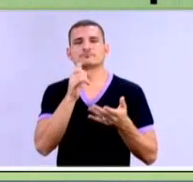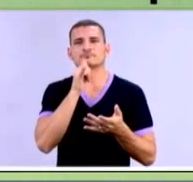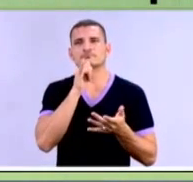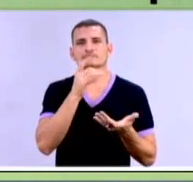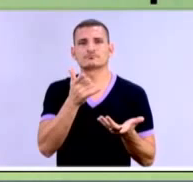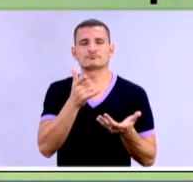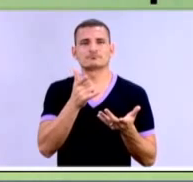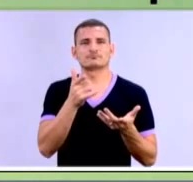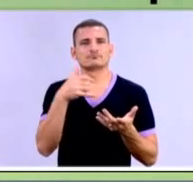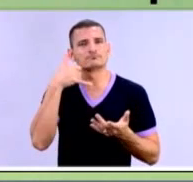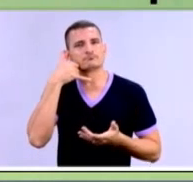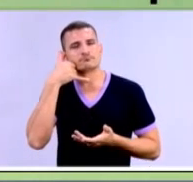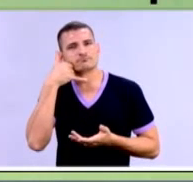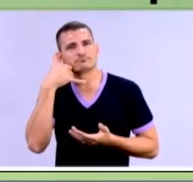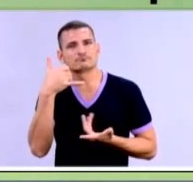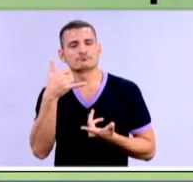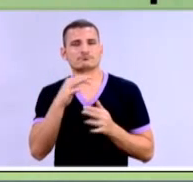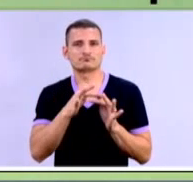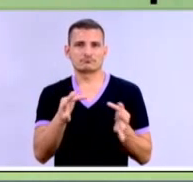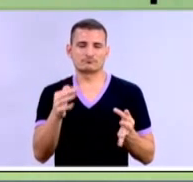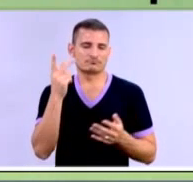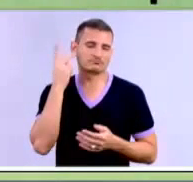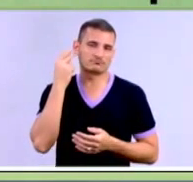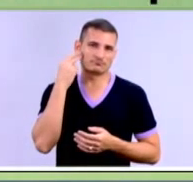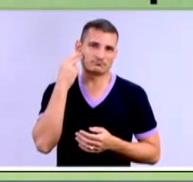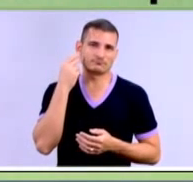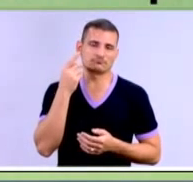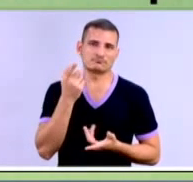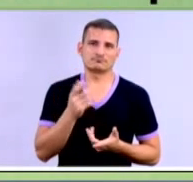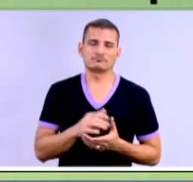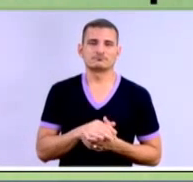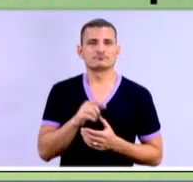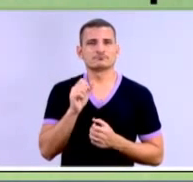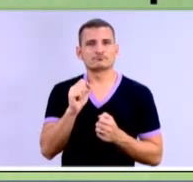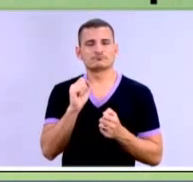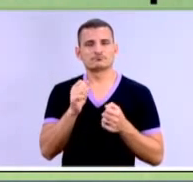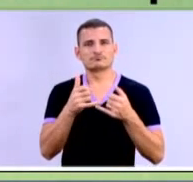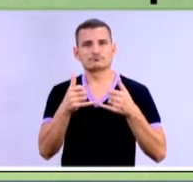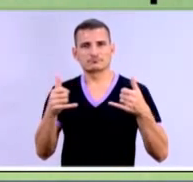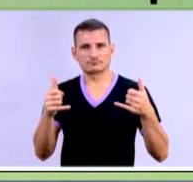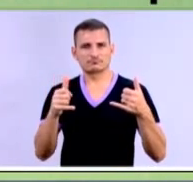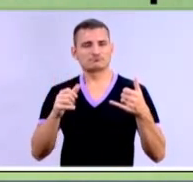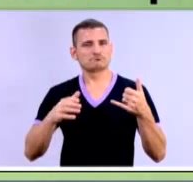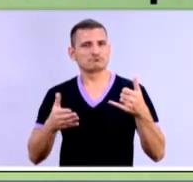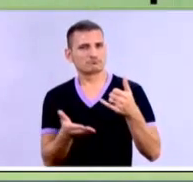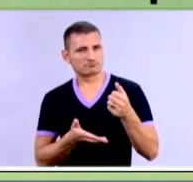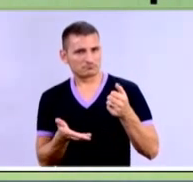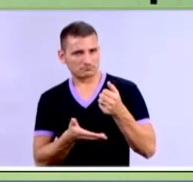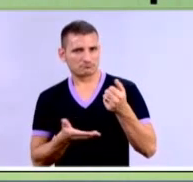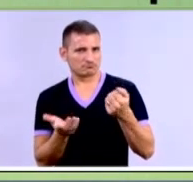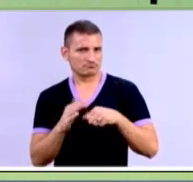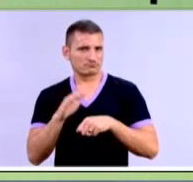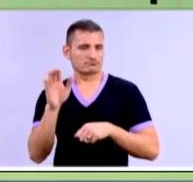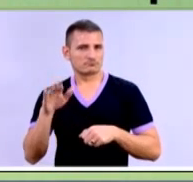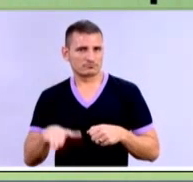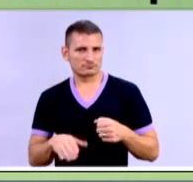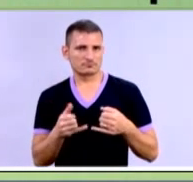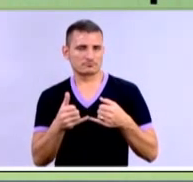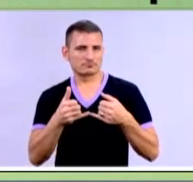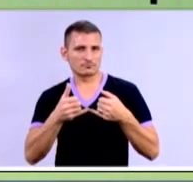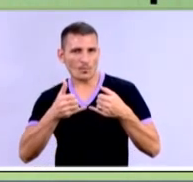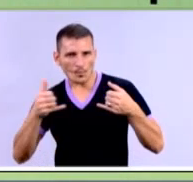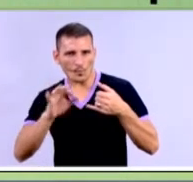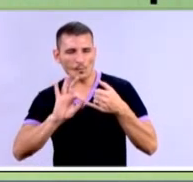exemplo uma telefonia assim, comum, né? Você poderia trafegar com um cabo inferior, que seria mais barato, mais fino, mais fácil